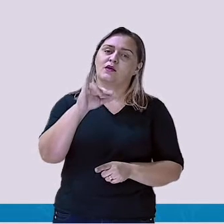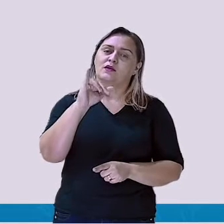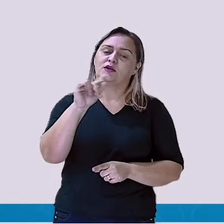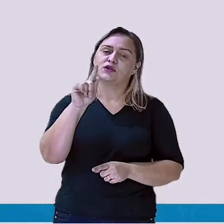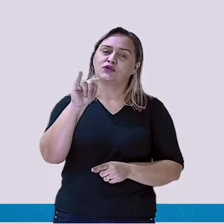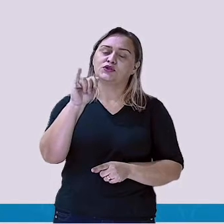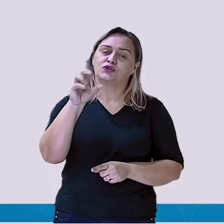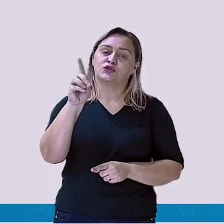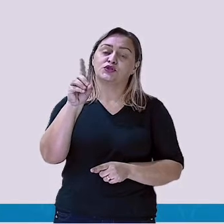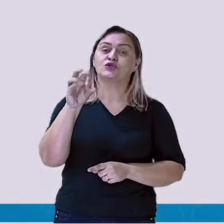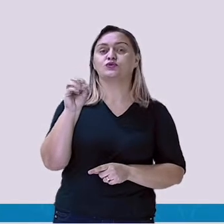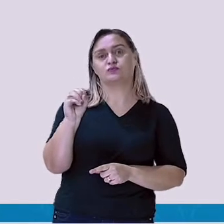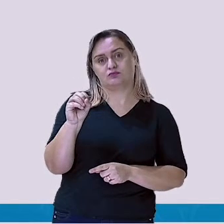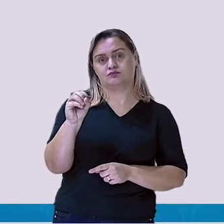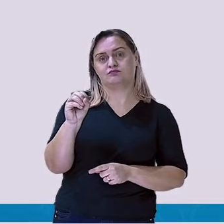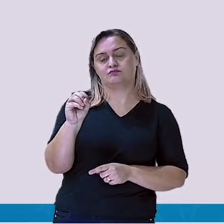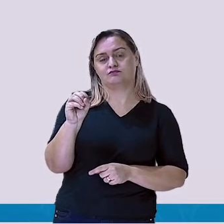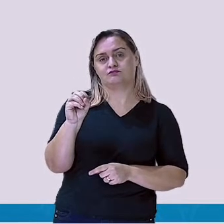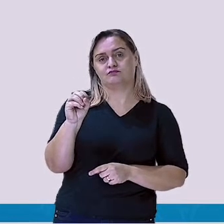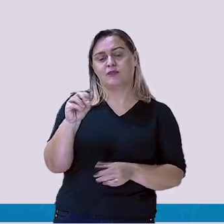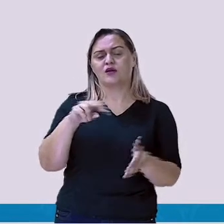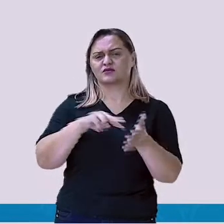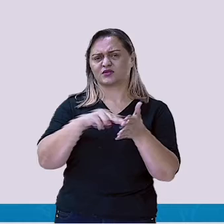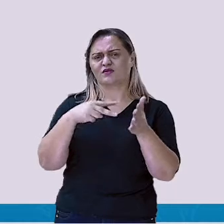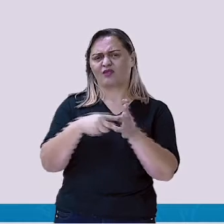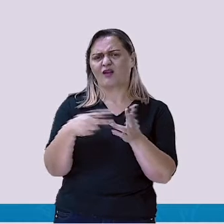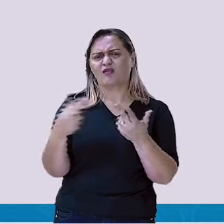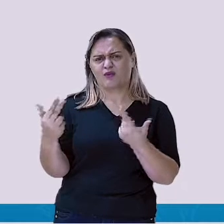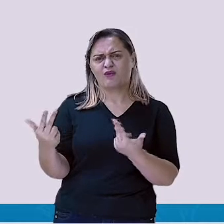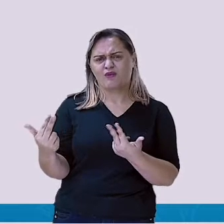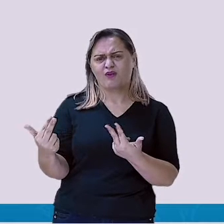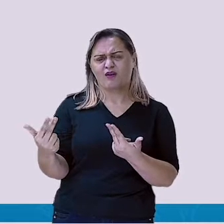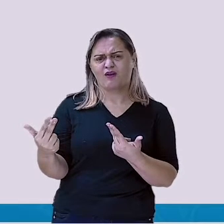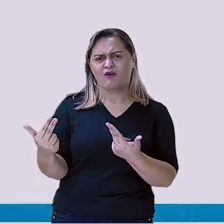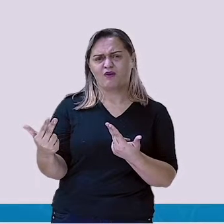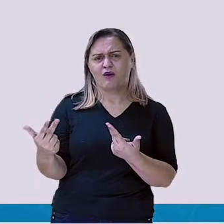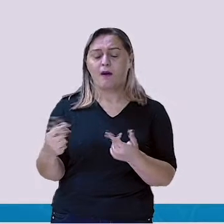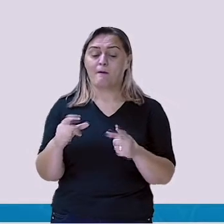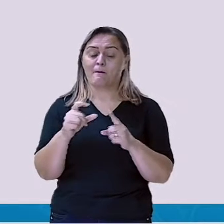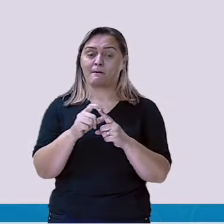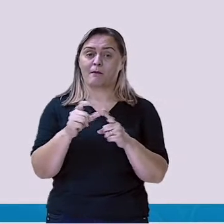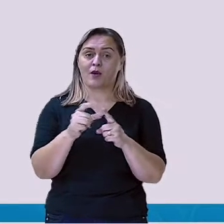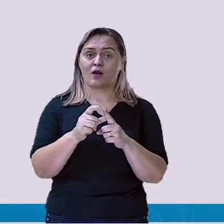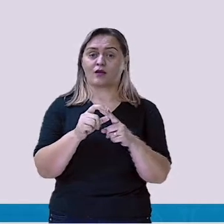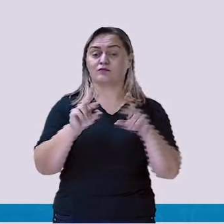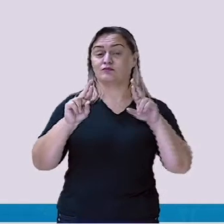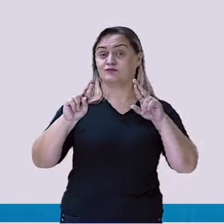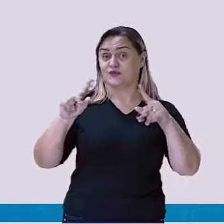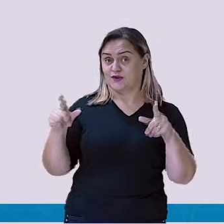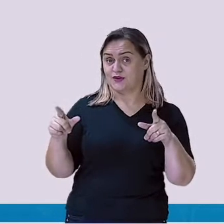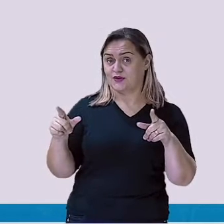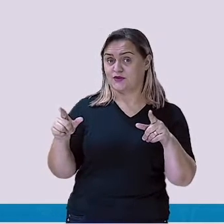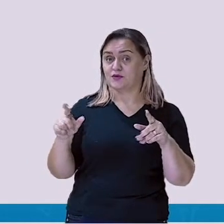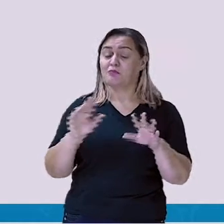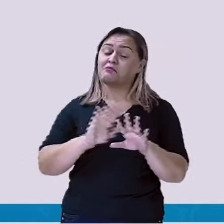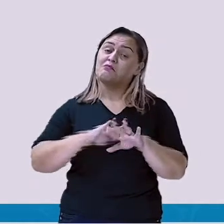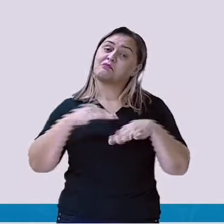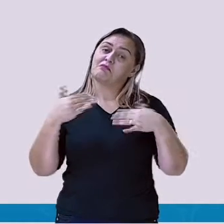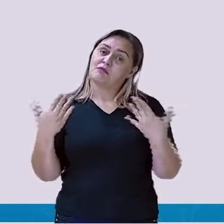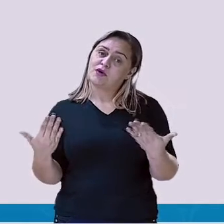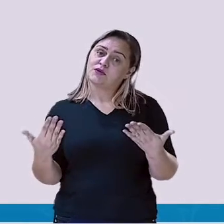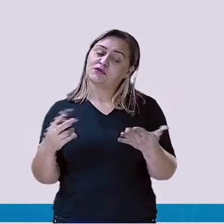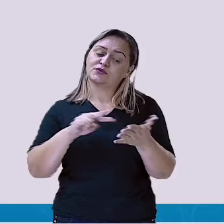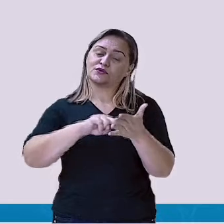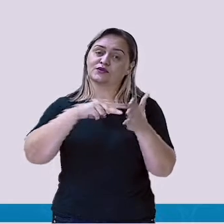significar a mesma coisa? São a mesma coisa? Não são a mesma coisa, pois são escritas diferentes, mas são